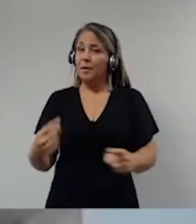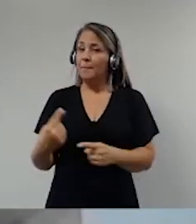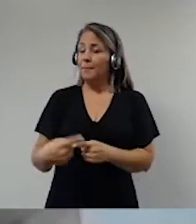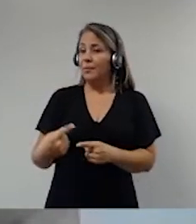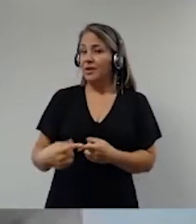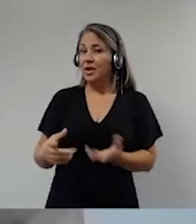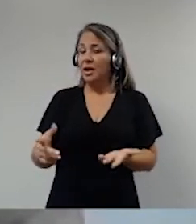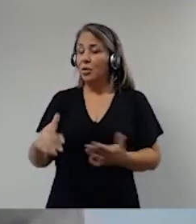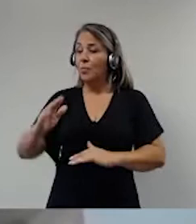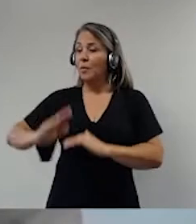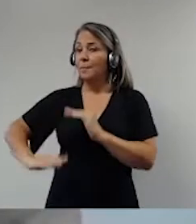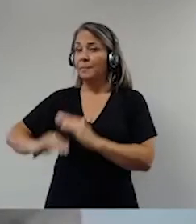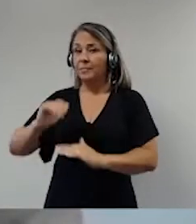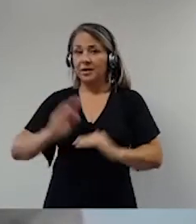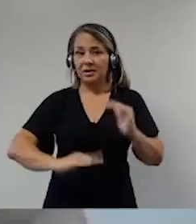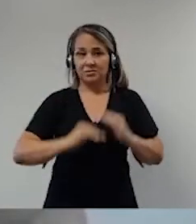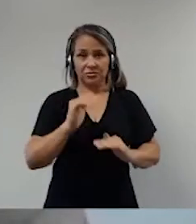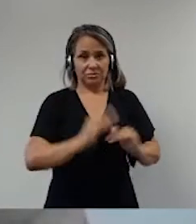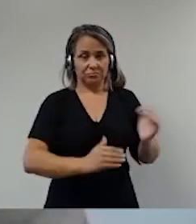é uma prática